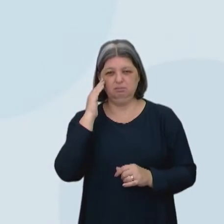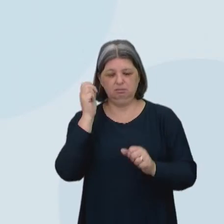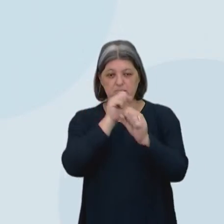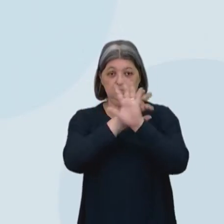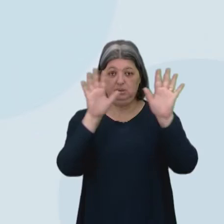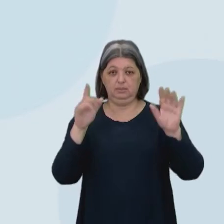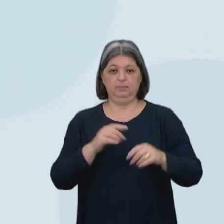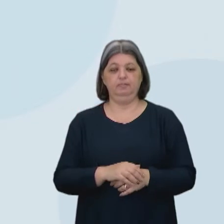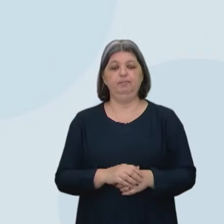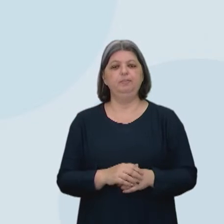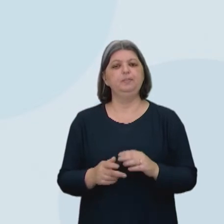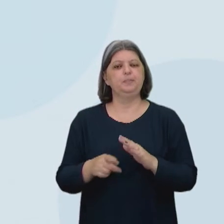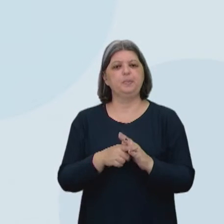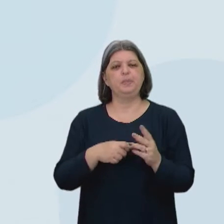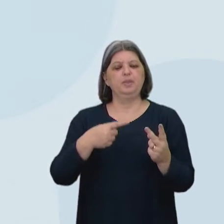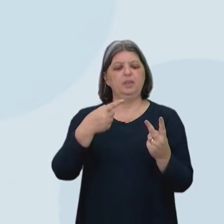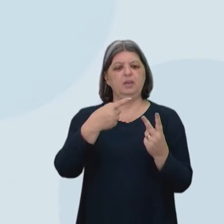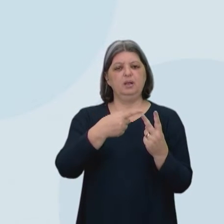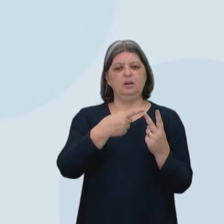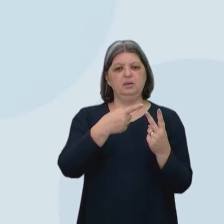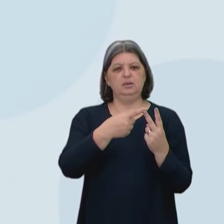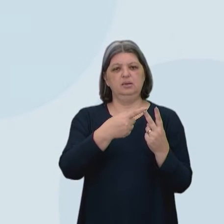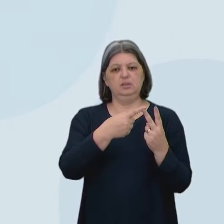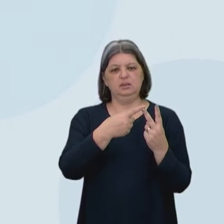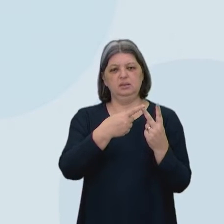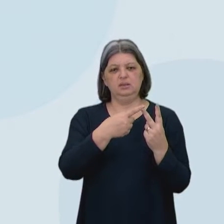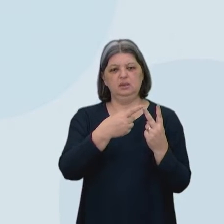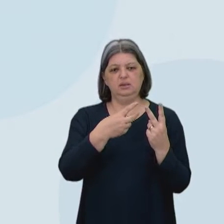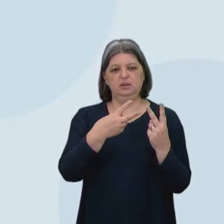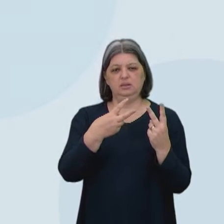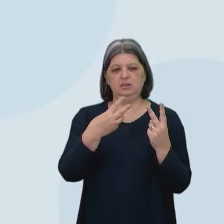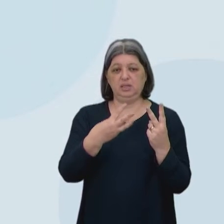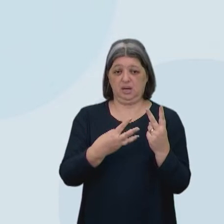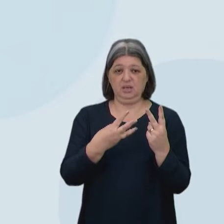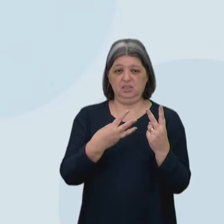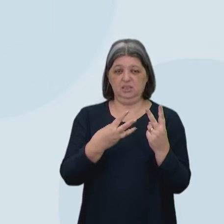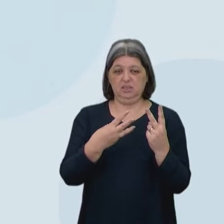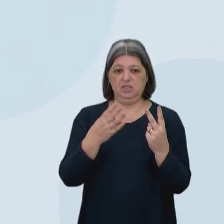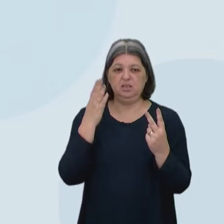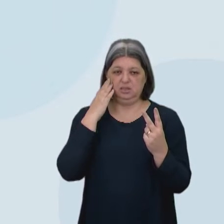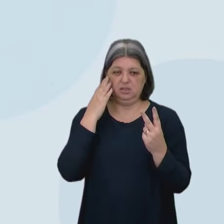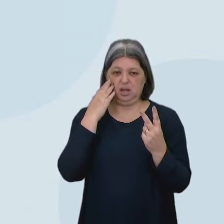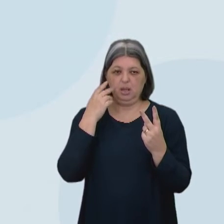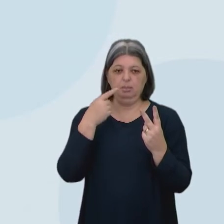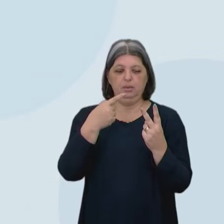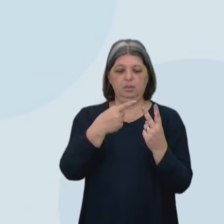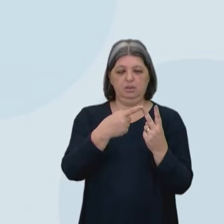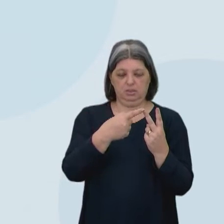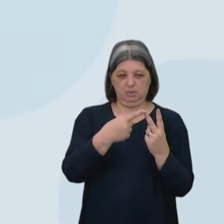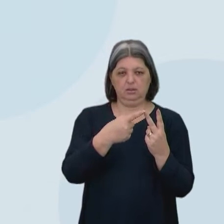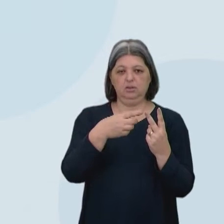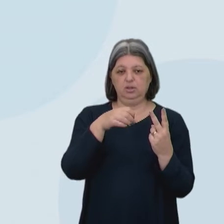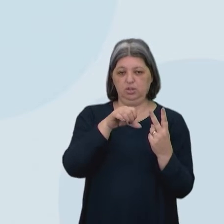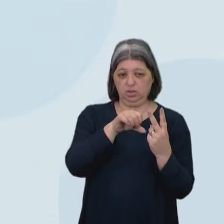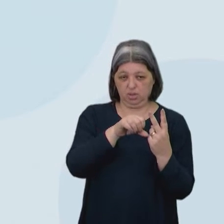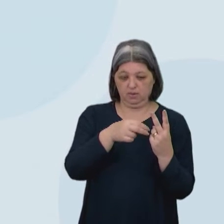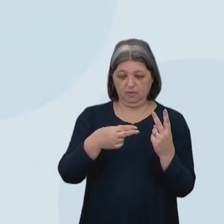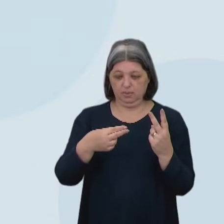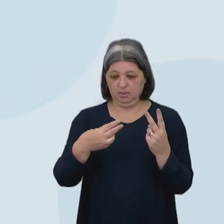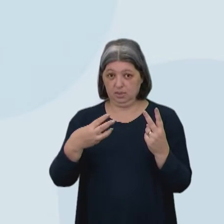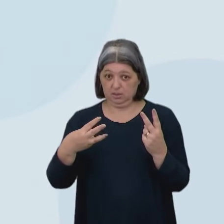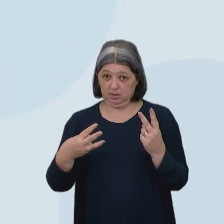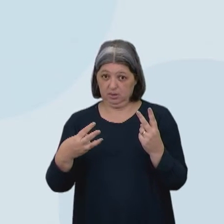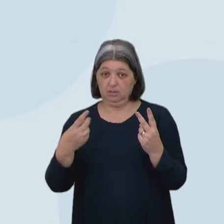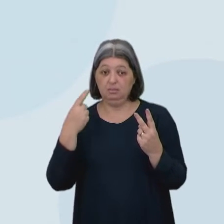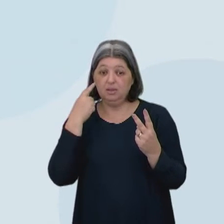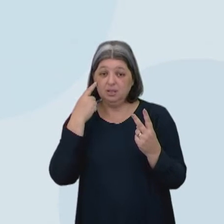3. Raiz de 3. Se fosse raiz quadrada de 9, sabe que 3 vezes 3 dá 9, então raiz quadrada de 9 é 3. Esse